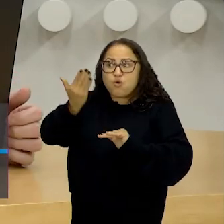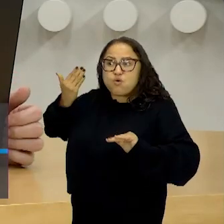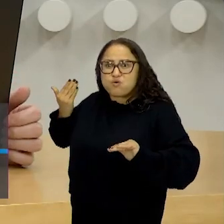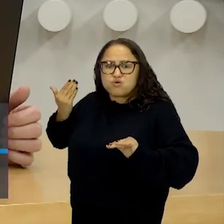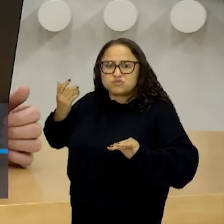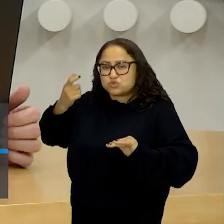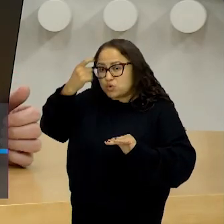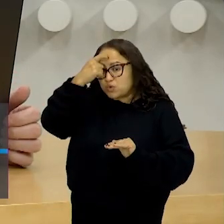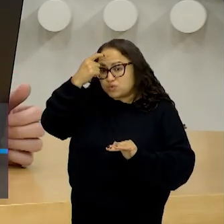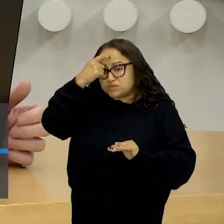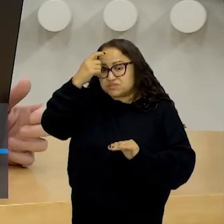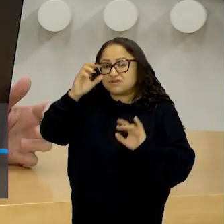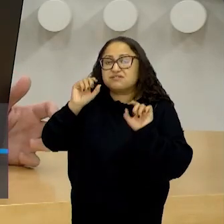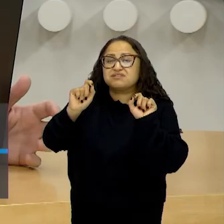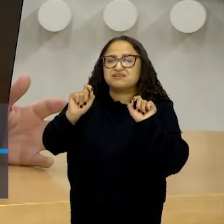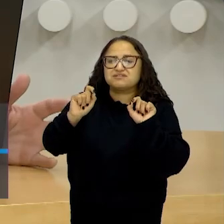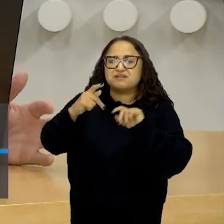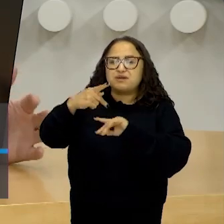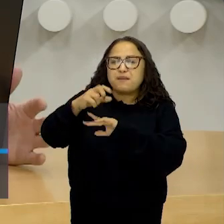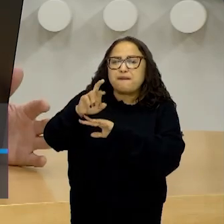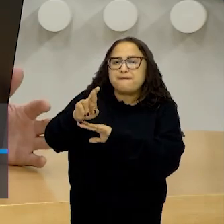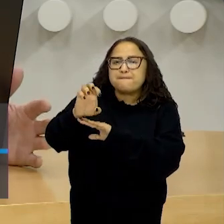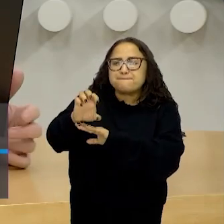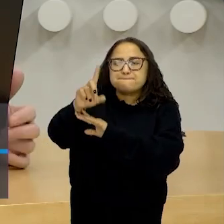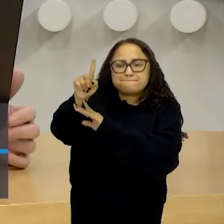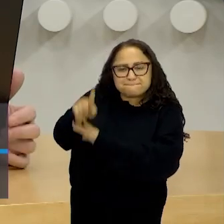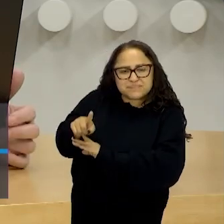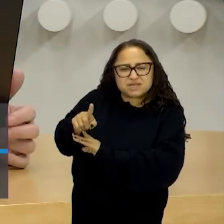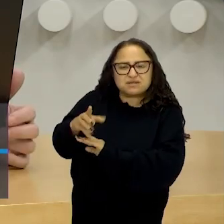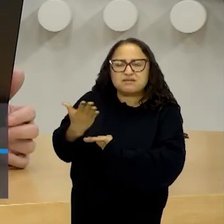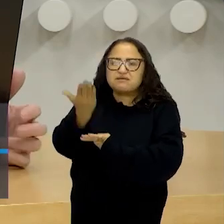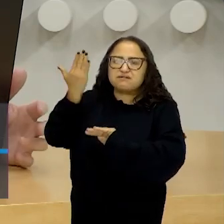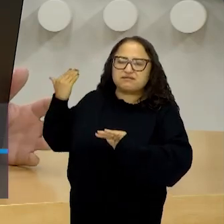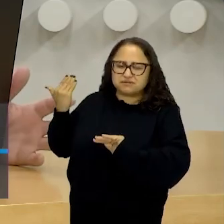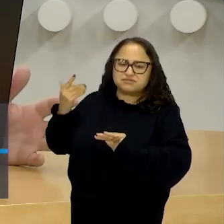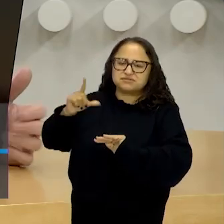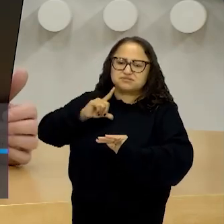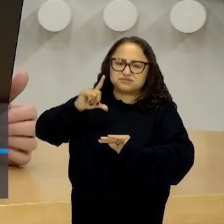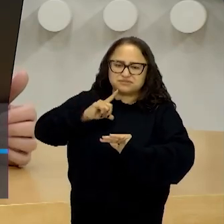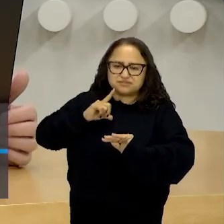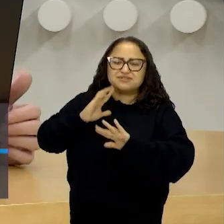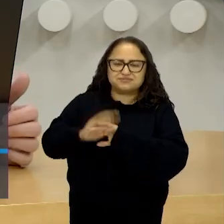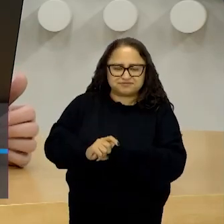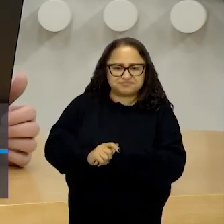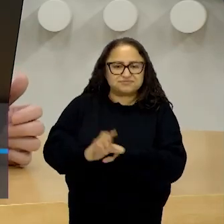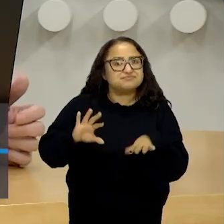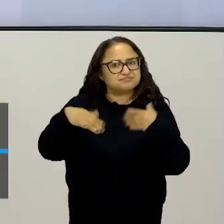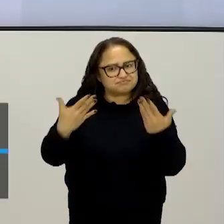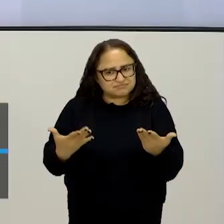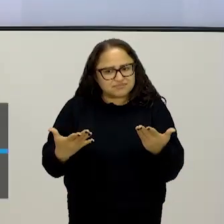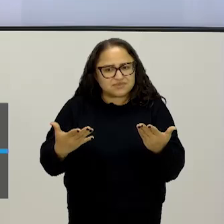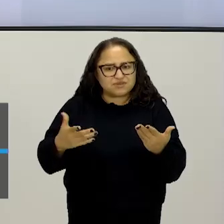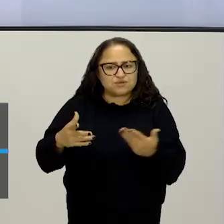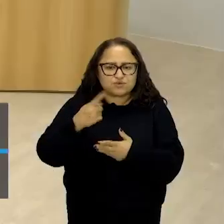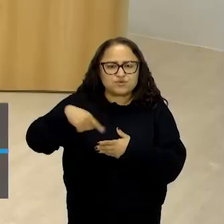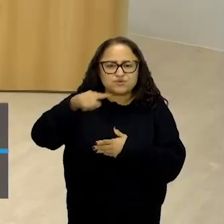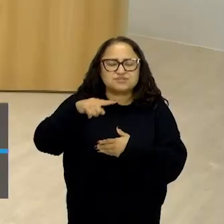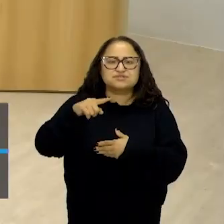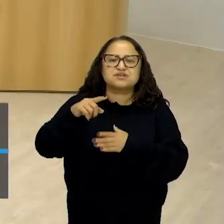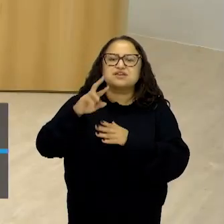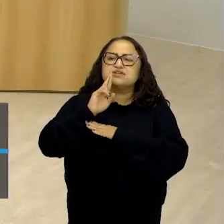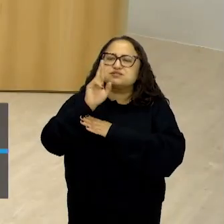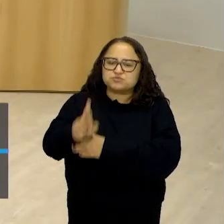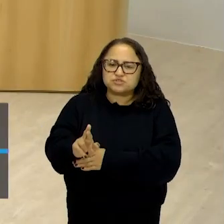que fala em português assim, pré-conceito. Não existe, é preconceito, né? Mas você pode falar pré-concepção, é mais bonitinho. Uma pré-concepção. E a Lenita respondeu It's